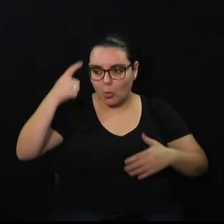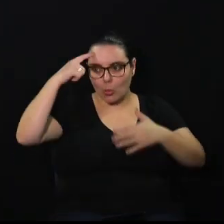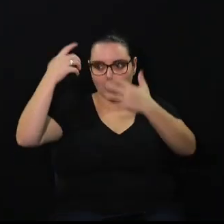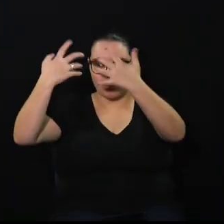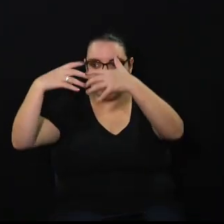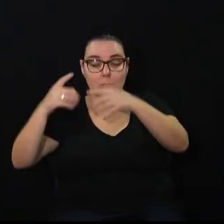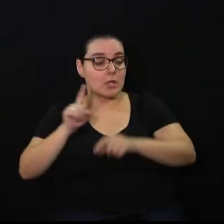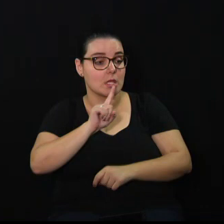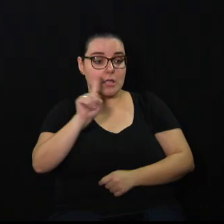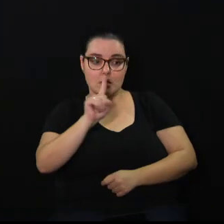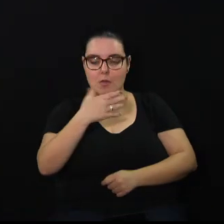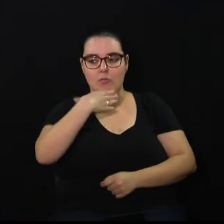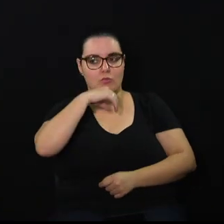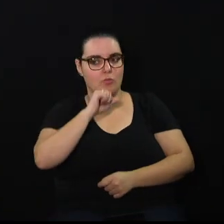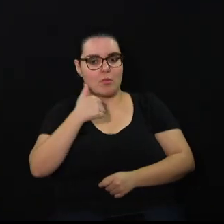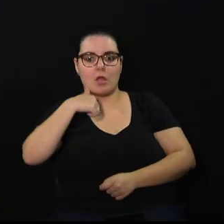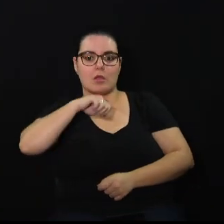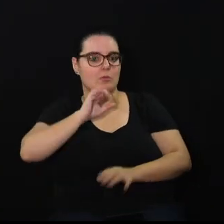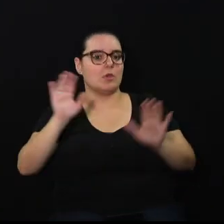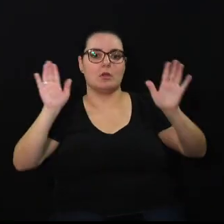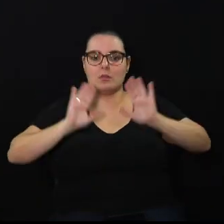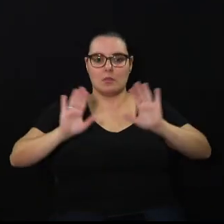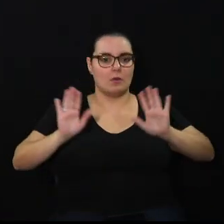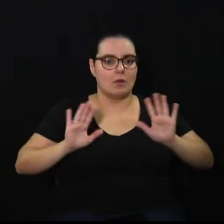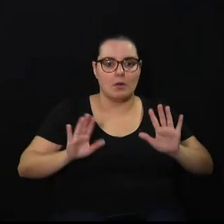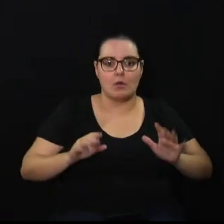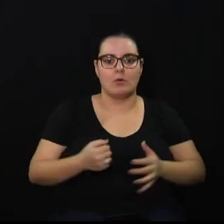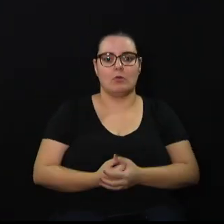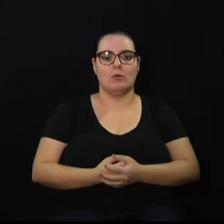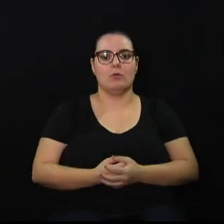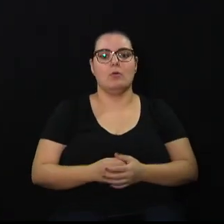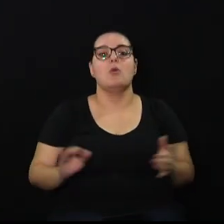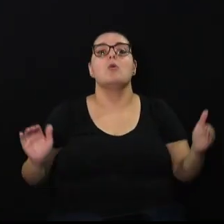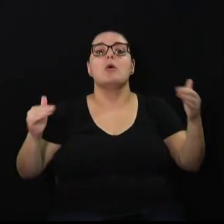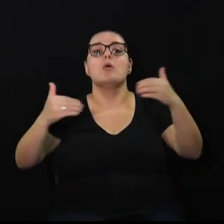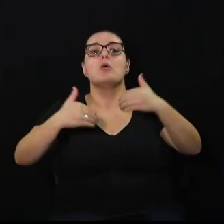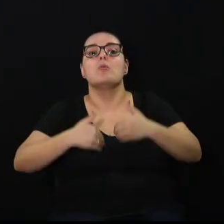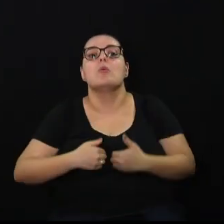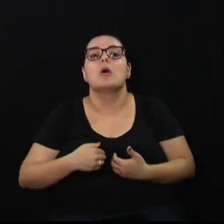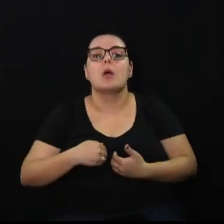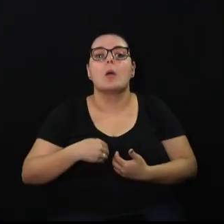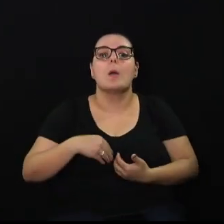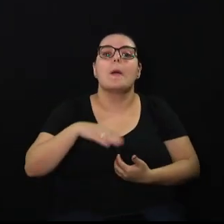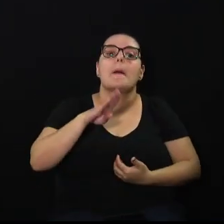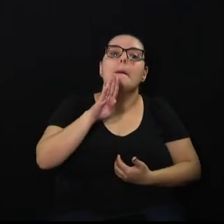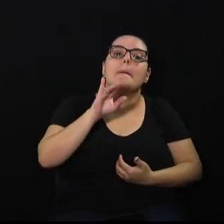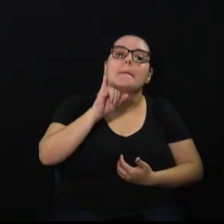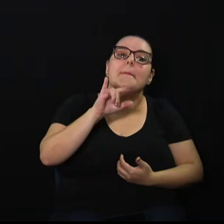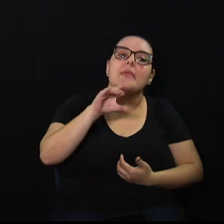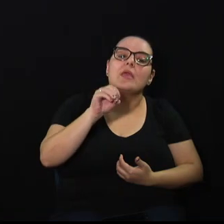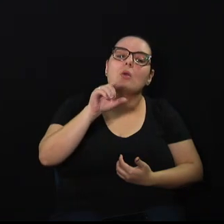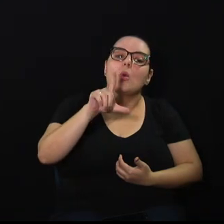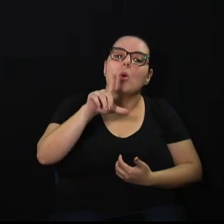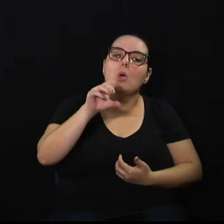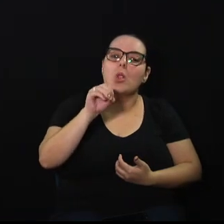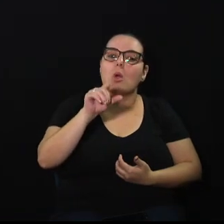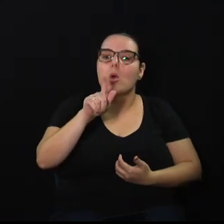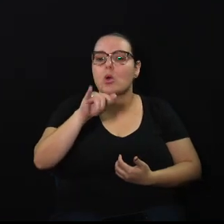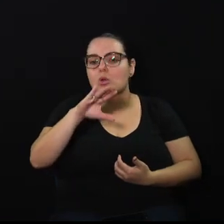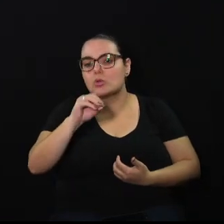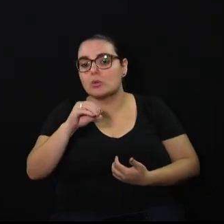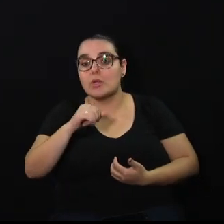como ele fala né o novo modo de ver o autismo é biológico então isso é de 1990 não é nada muito